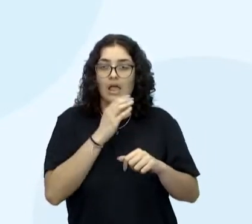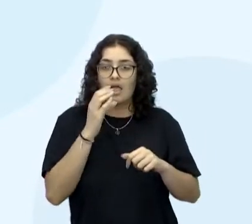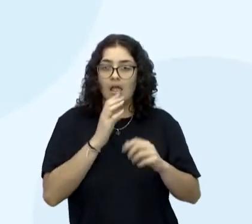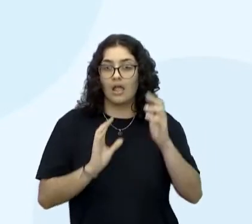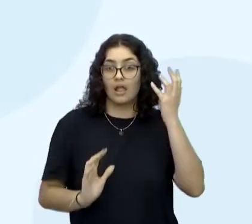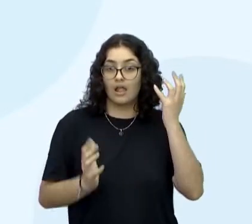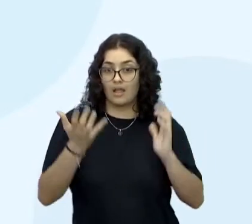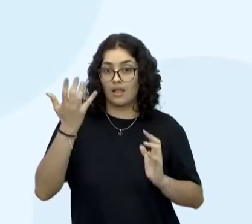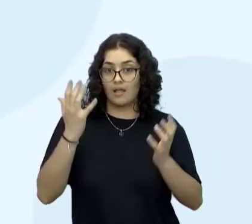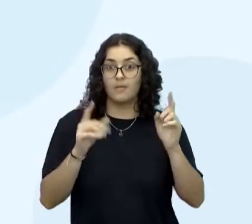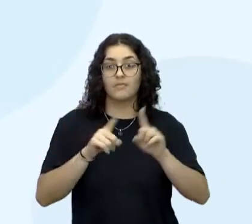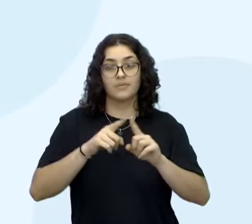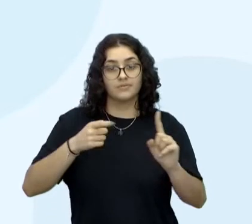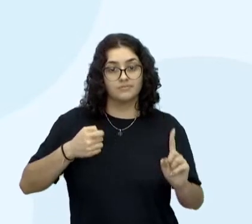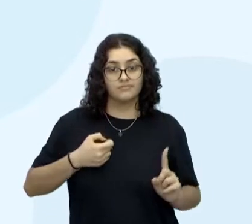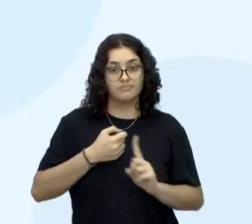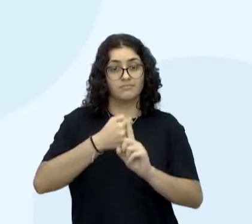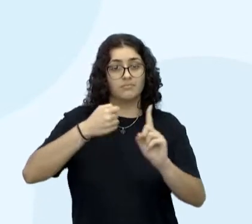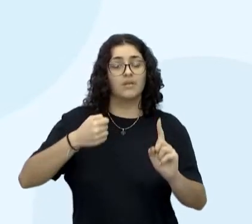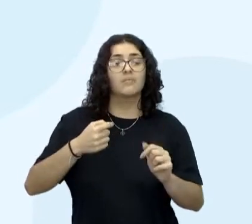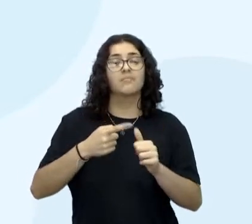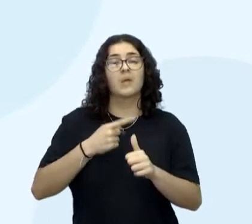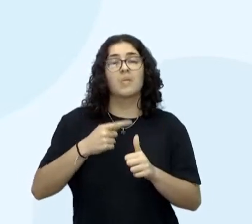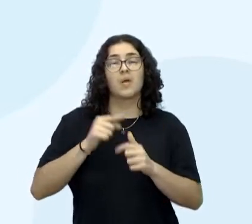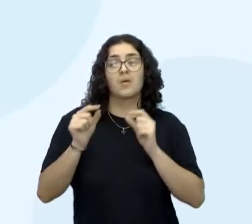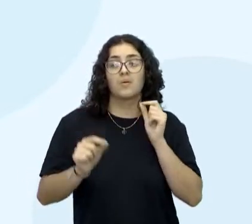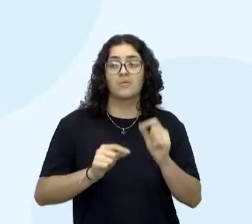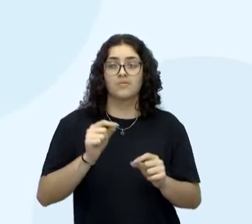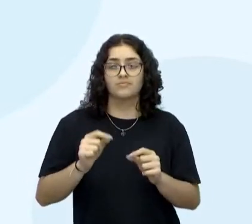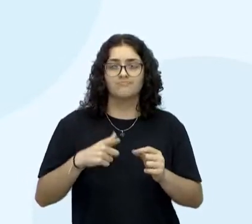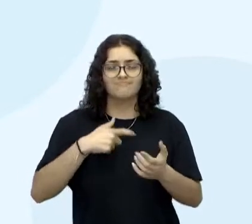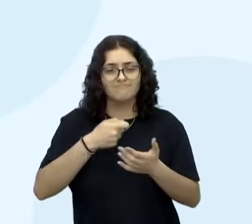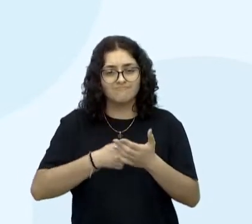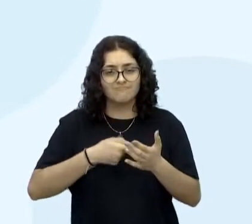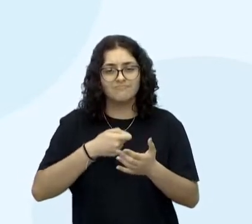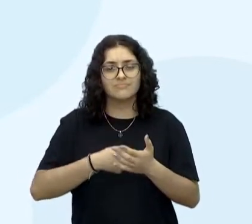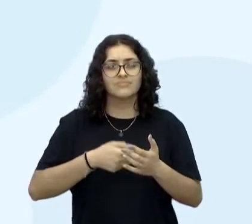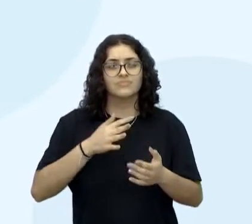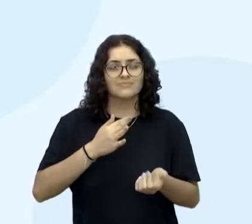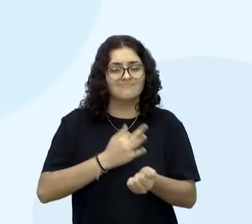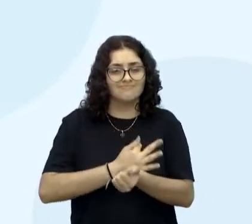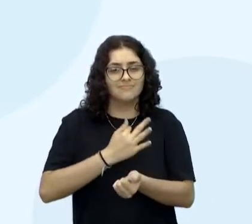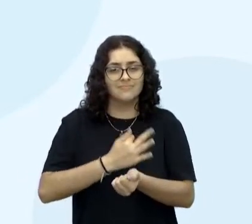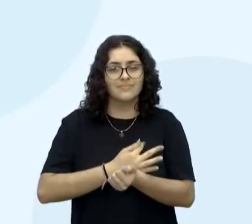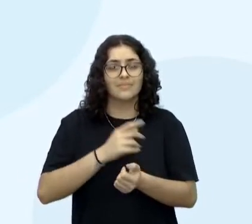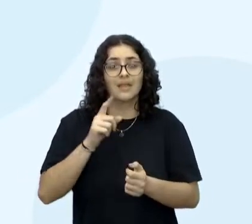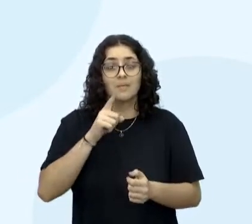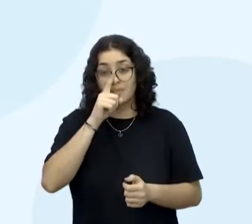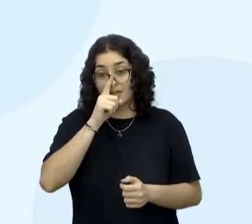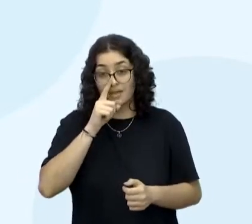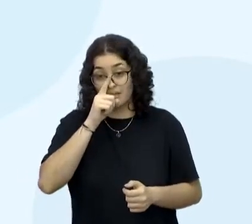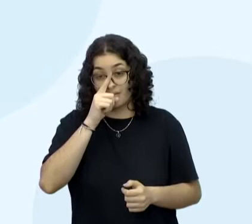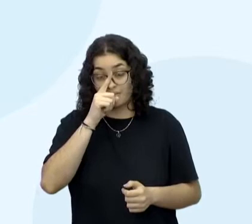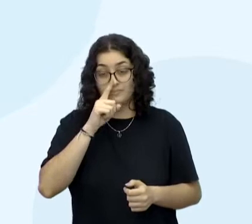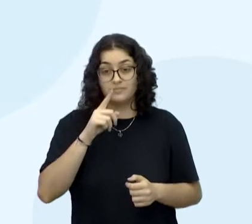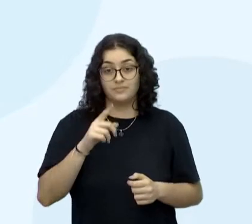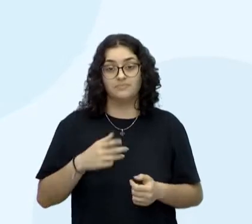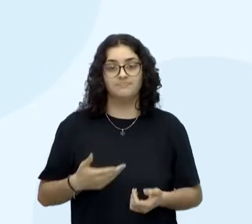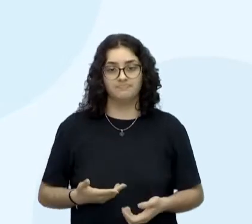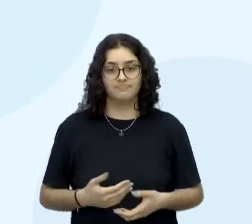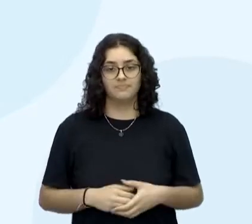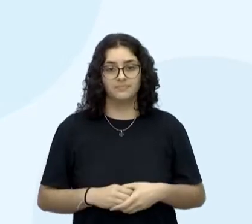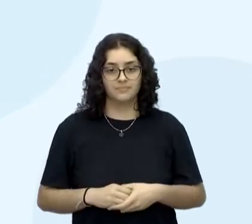forma. Primeiro, reforçando a resiliência e a capacidade adaptativa a riscos. Reforçar